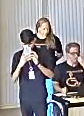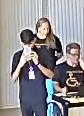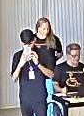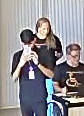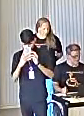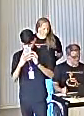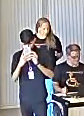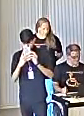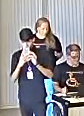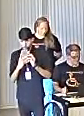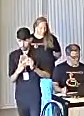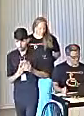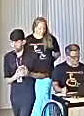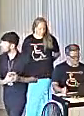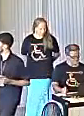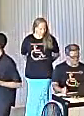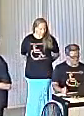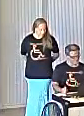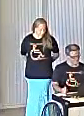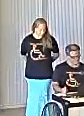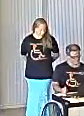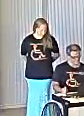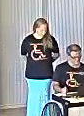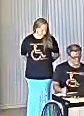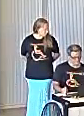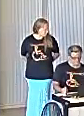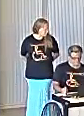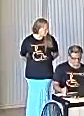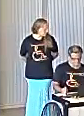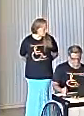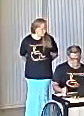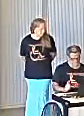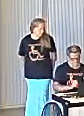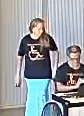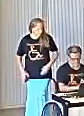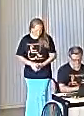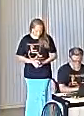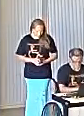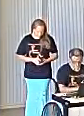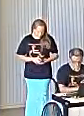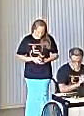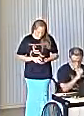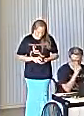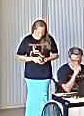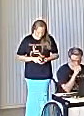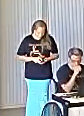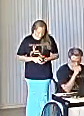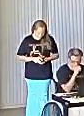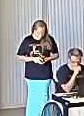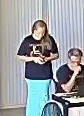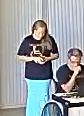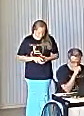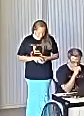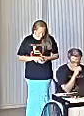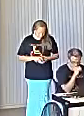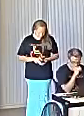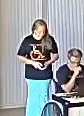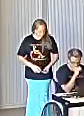infelizmente dois colegas tiveram que ficar para trás por serem maiores e mais pesados não seria seguro